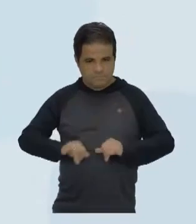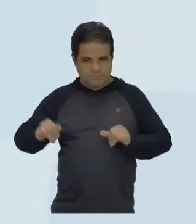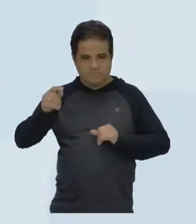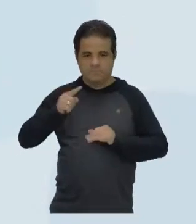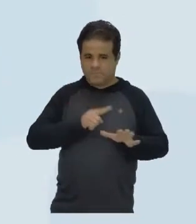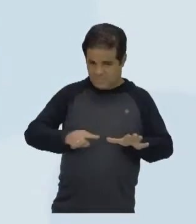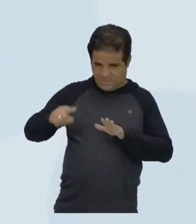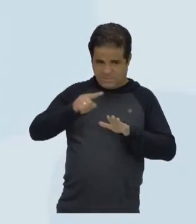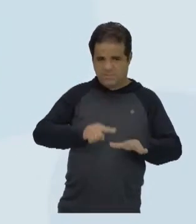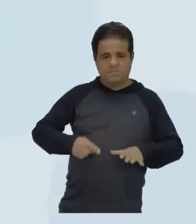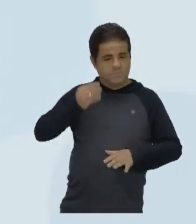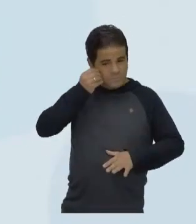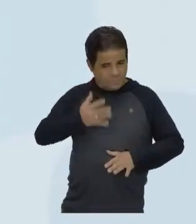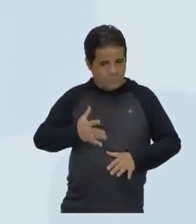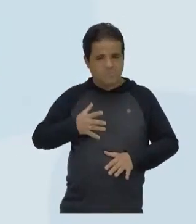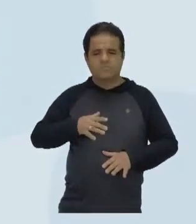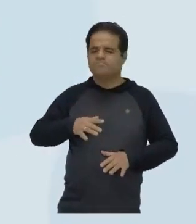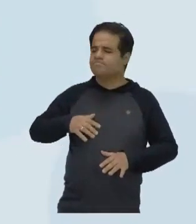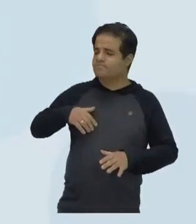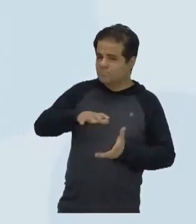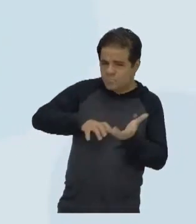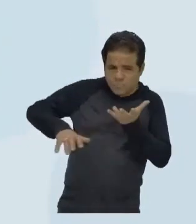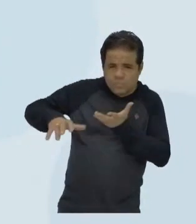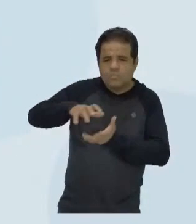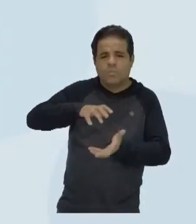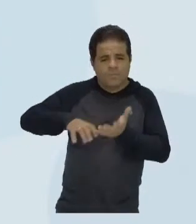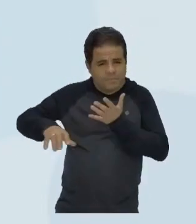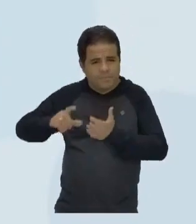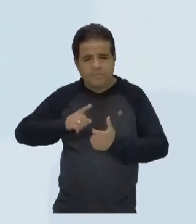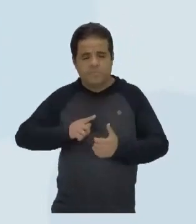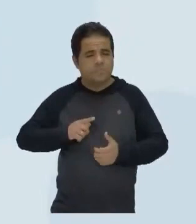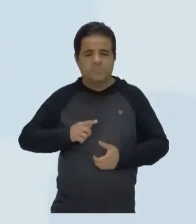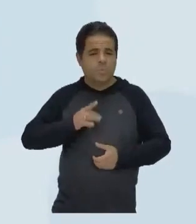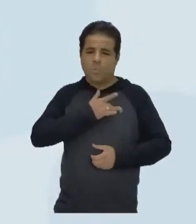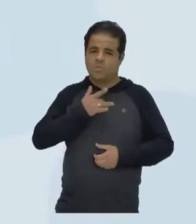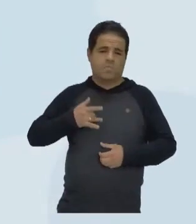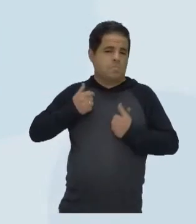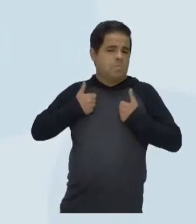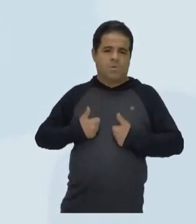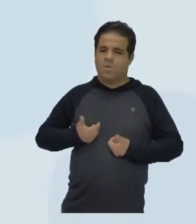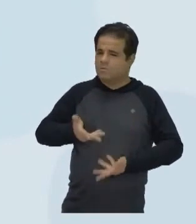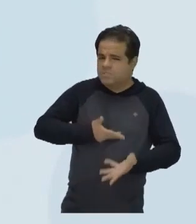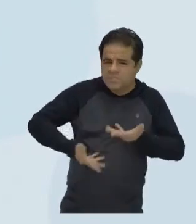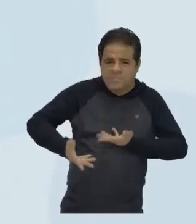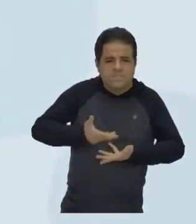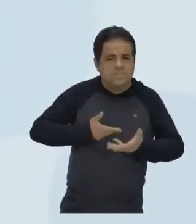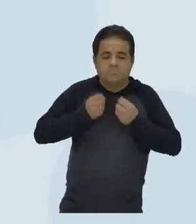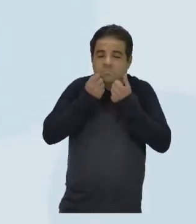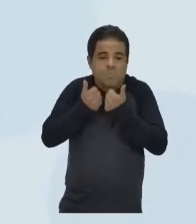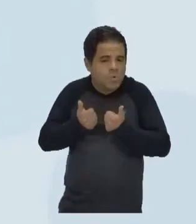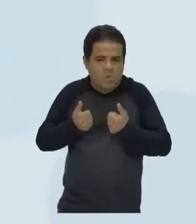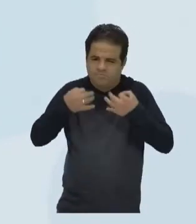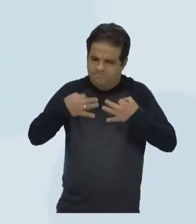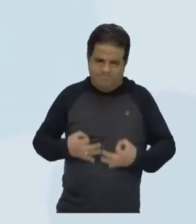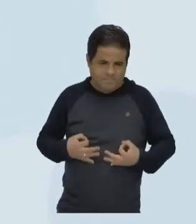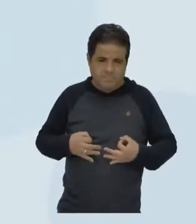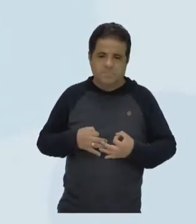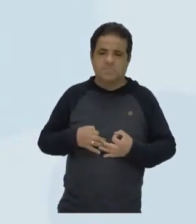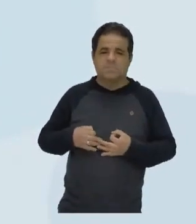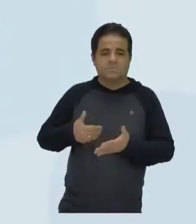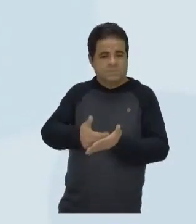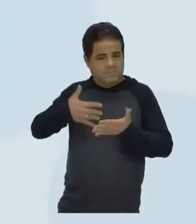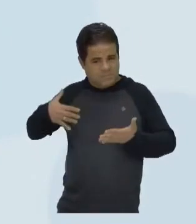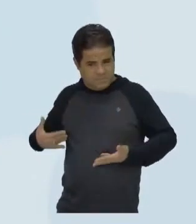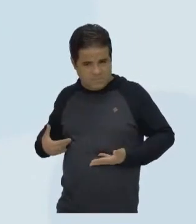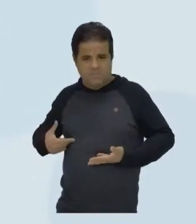últimas semanas indicam um lado tumultuado e nem um pouco saudável dessa relação familiar. Por trás das frias